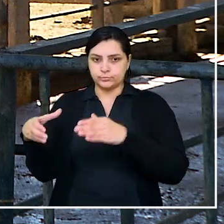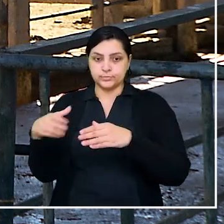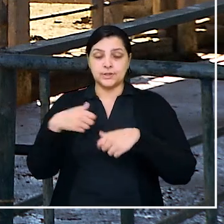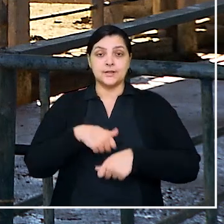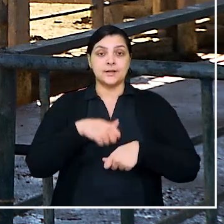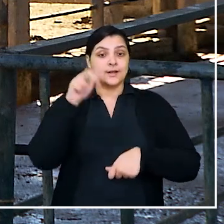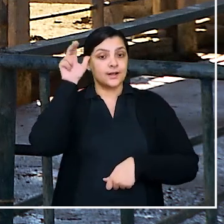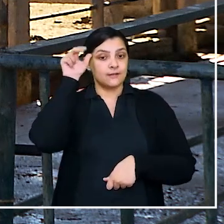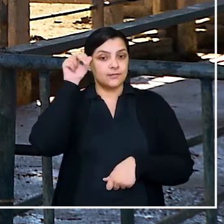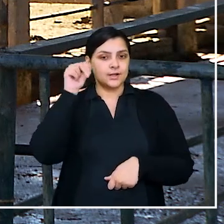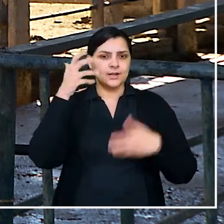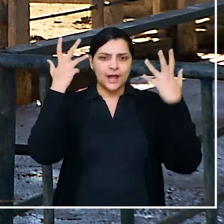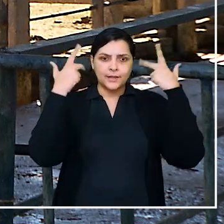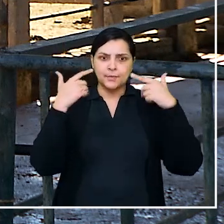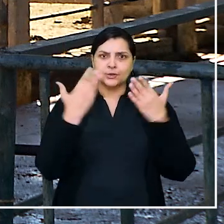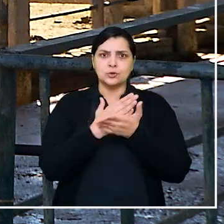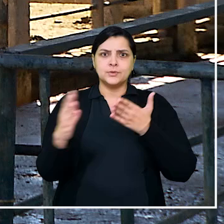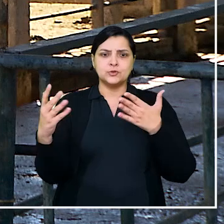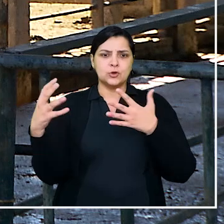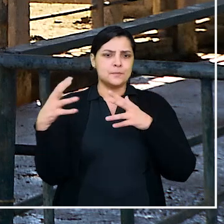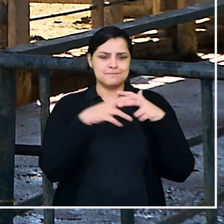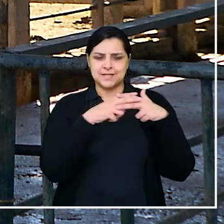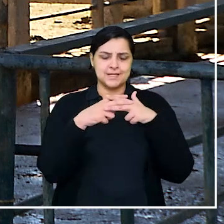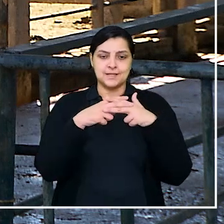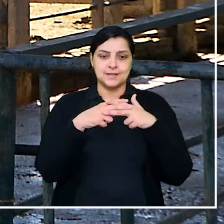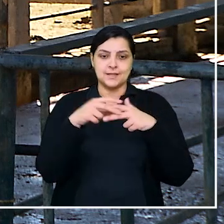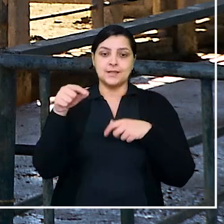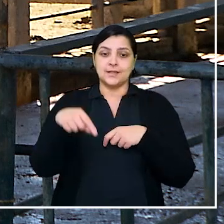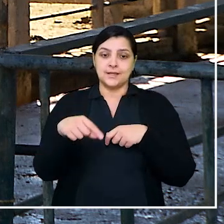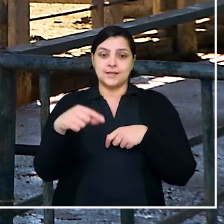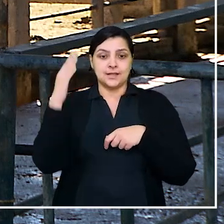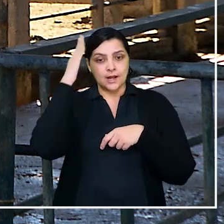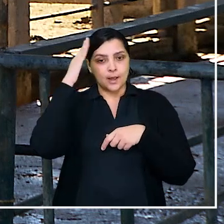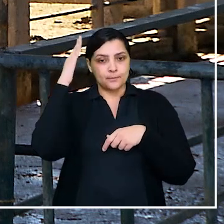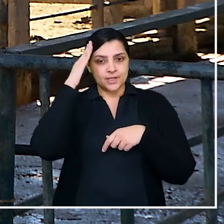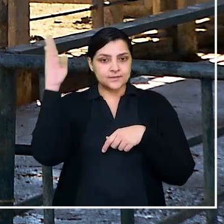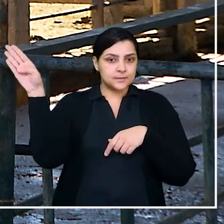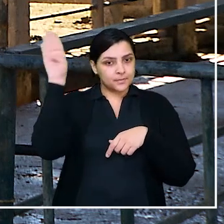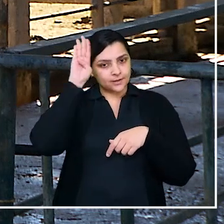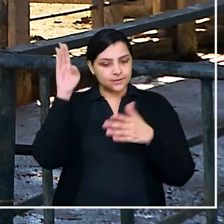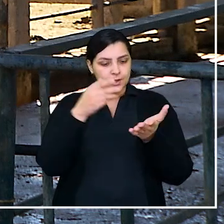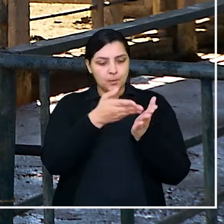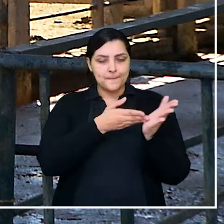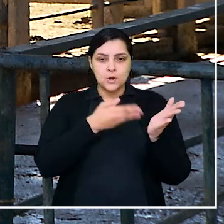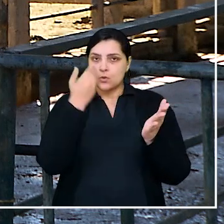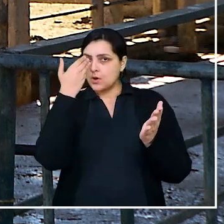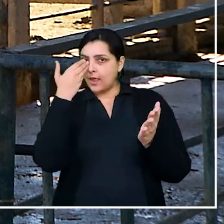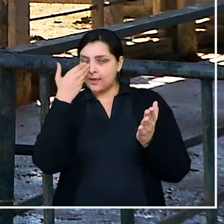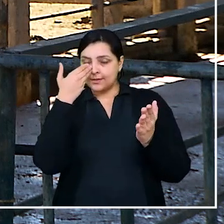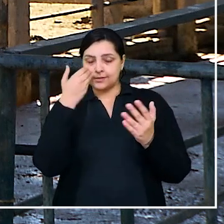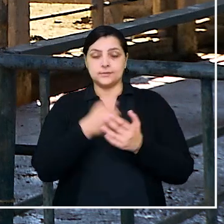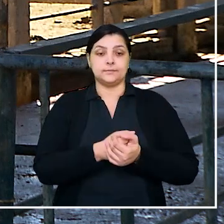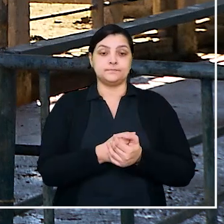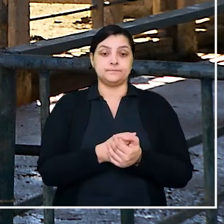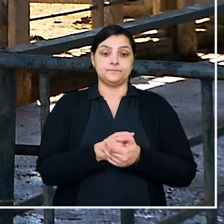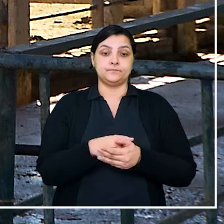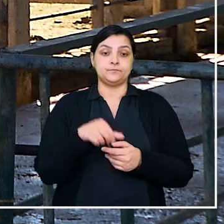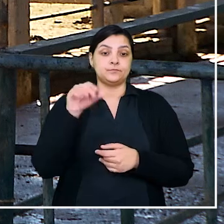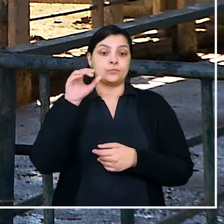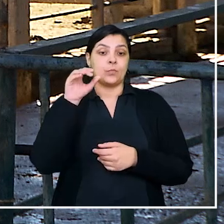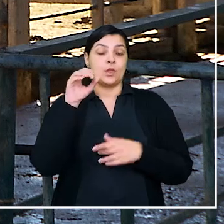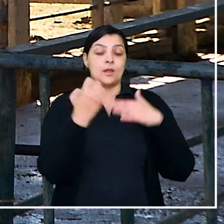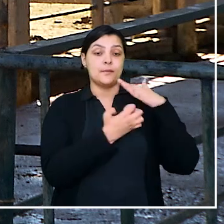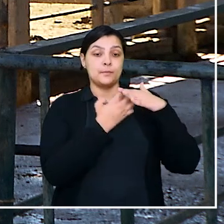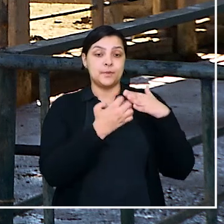No trajeto, os animais começaram a brigar e o trabalhador acabou machucando a cabeça, a mão e o nariz. Em defesa, o